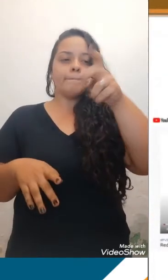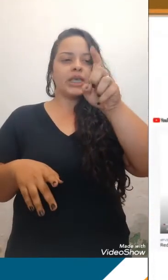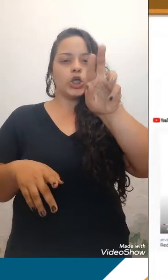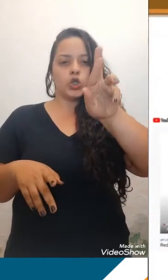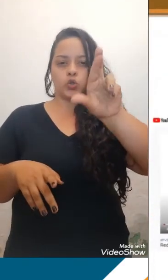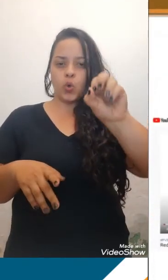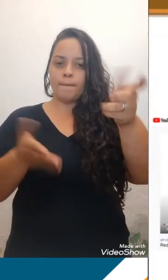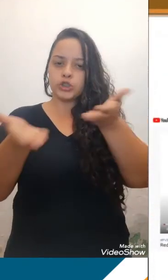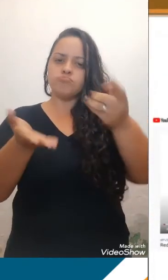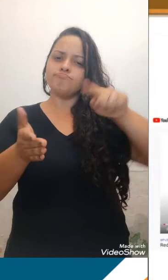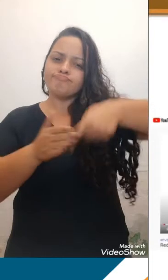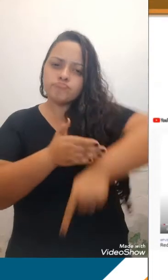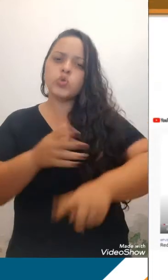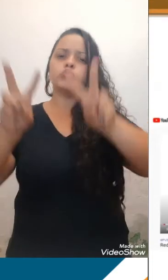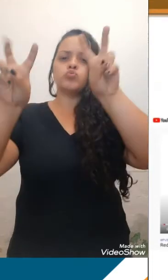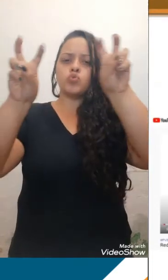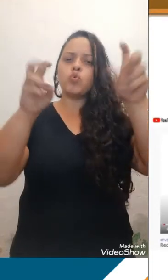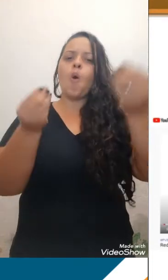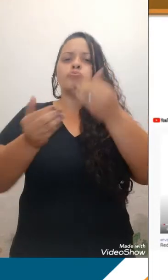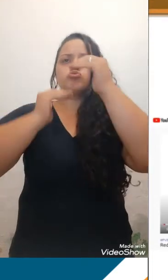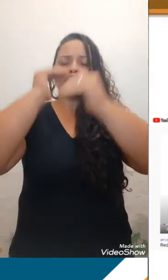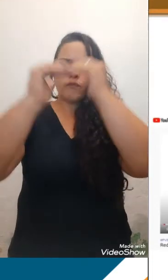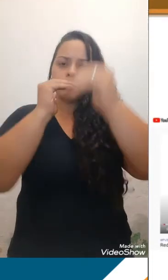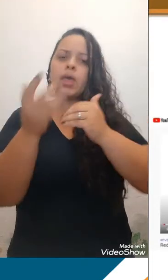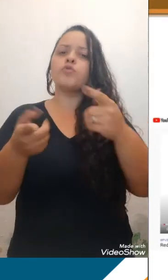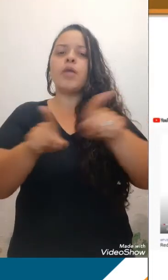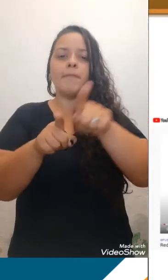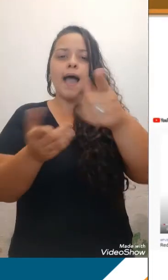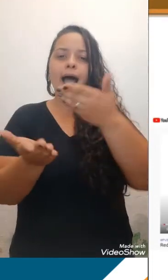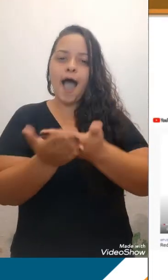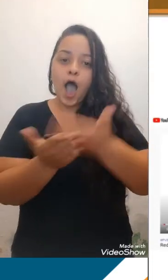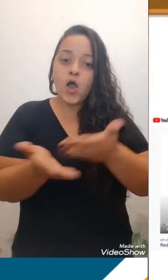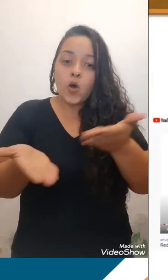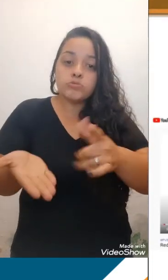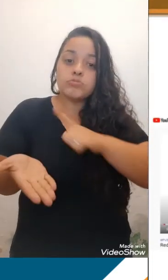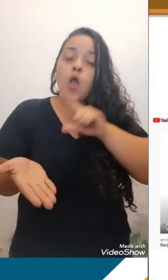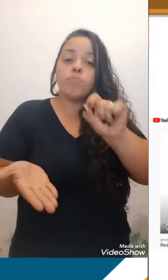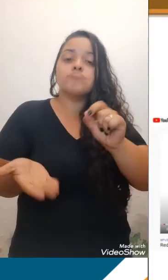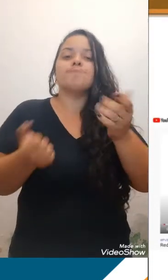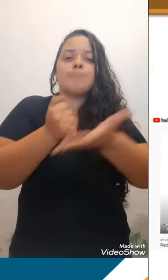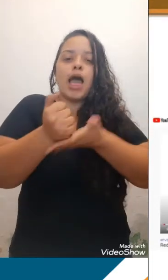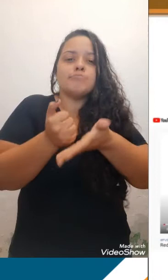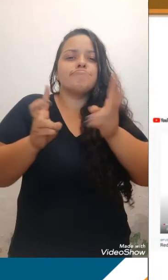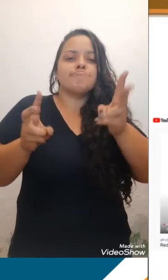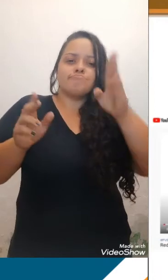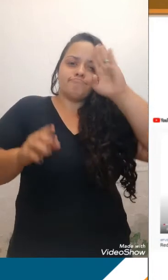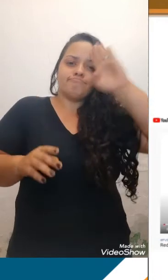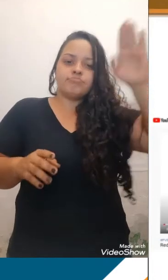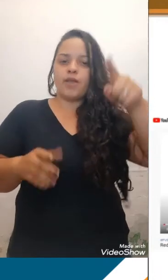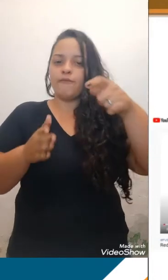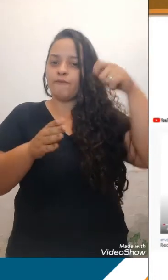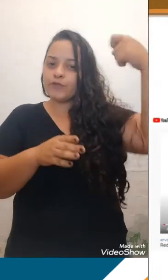aprofundou mais sobre o desenvolvimento, e essa aula de hoje tem como base esses vídeos.